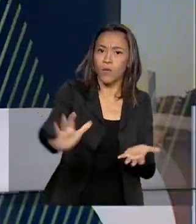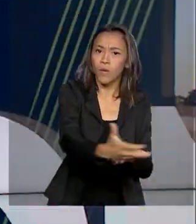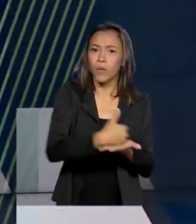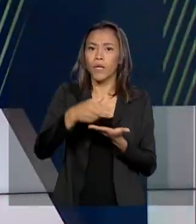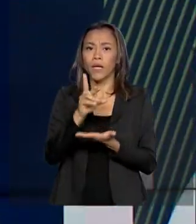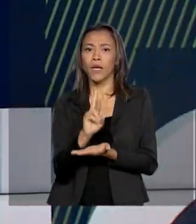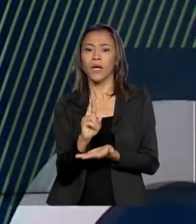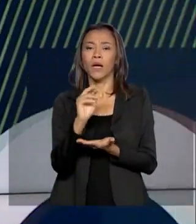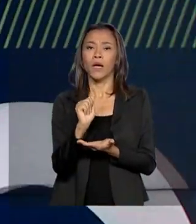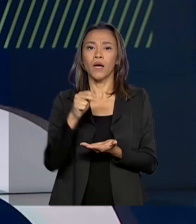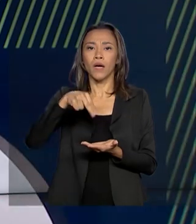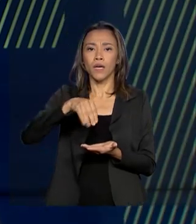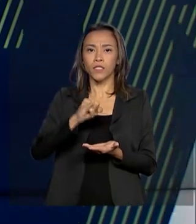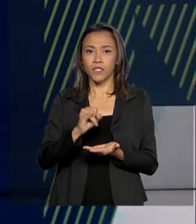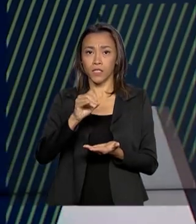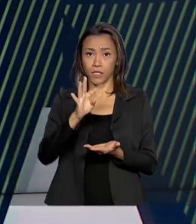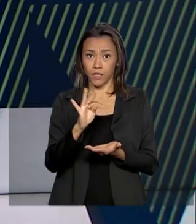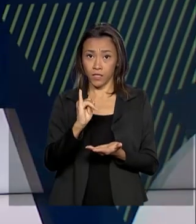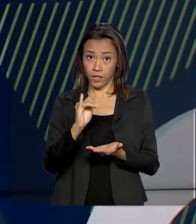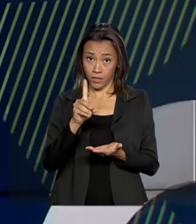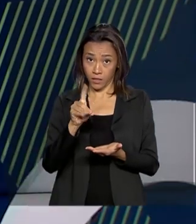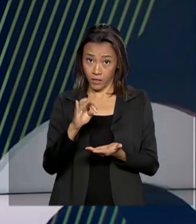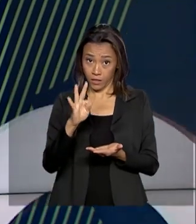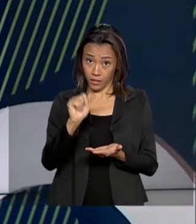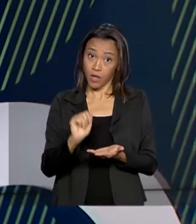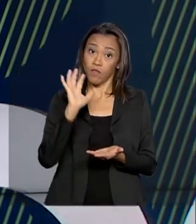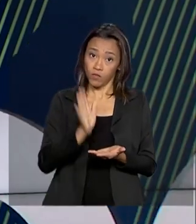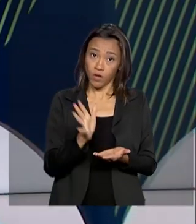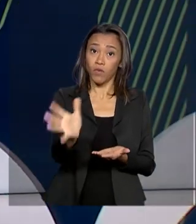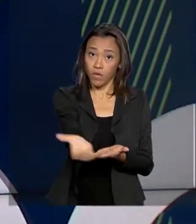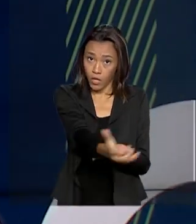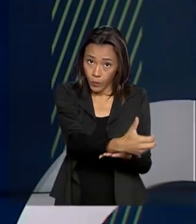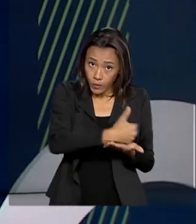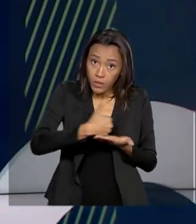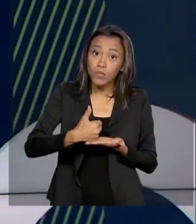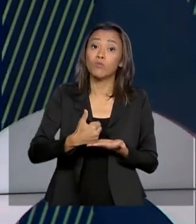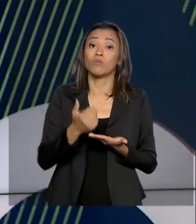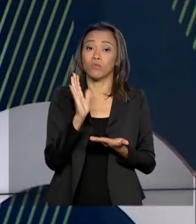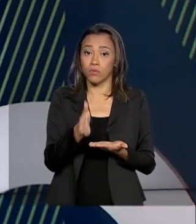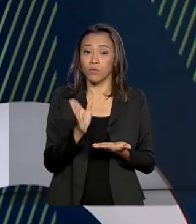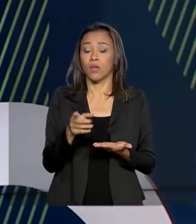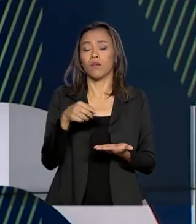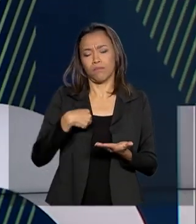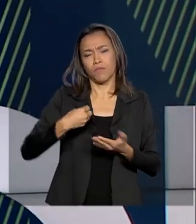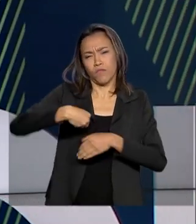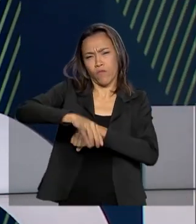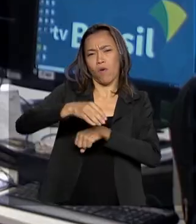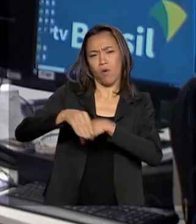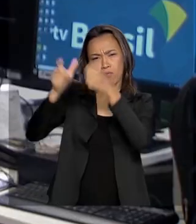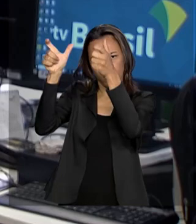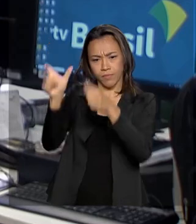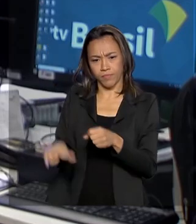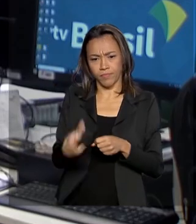225 lotes foram retirados voluntariamente a repórter raquel 7 tem as informações